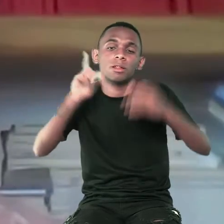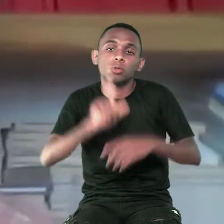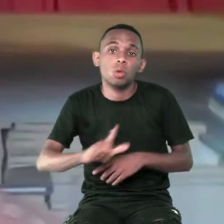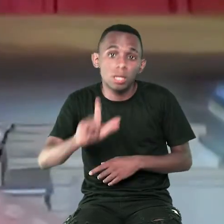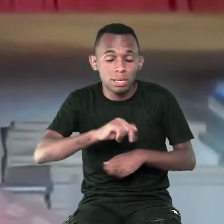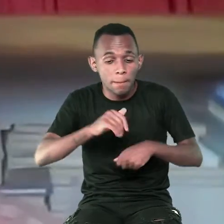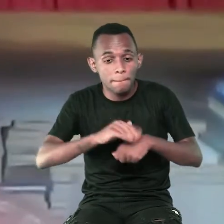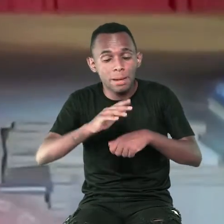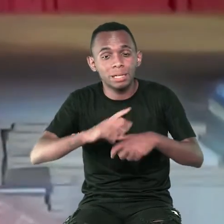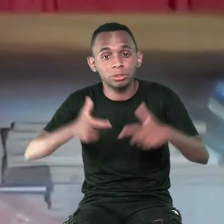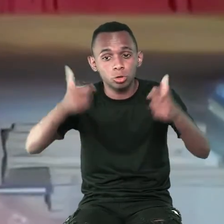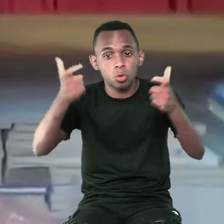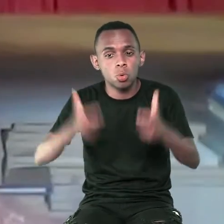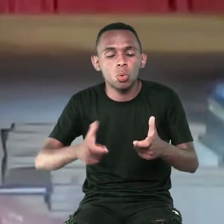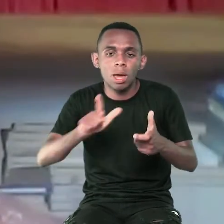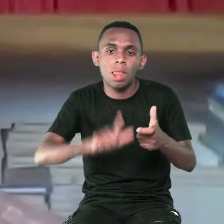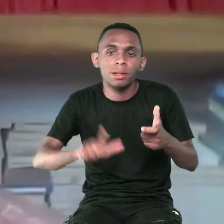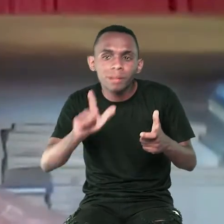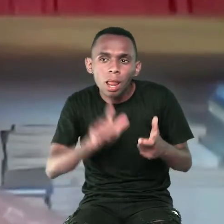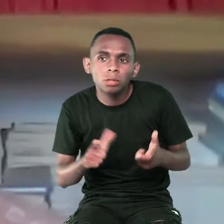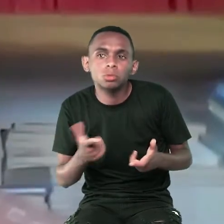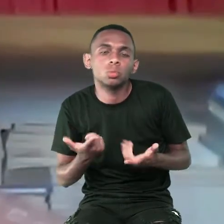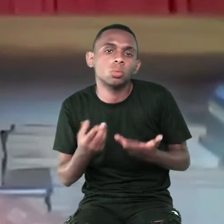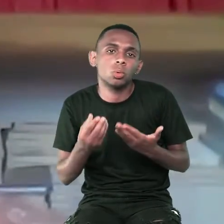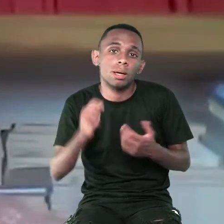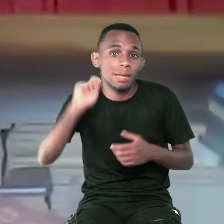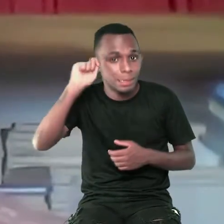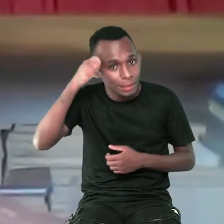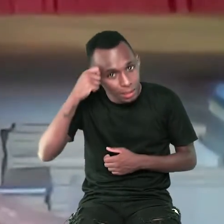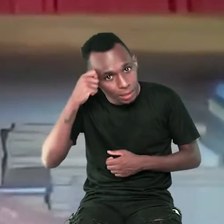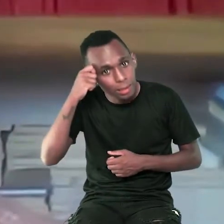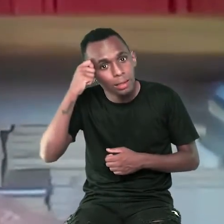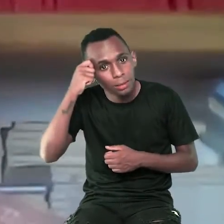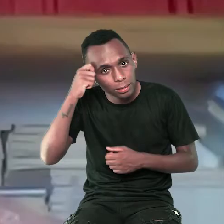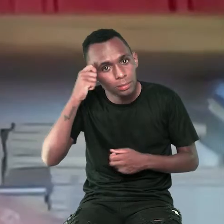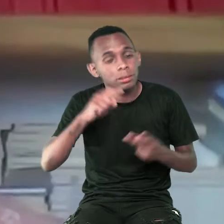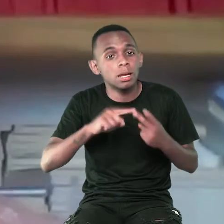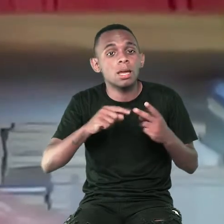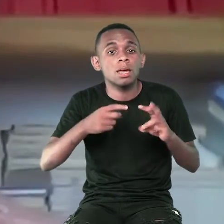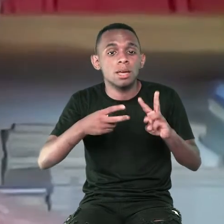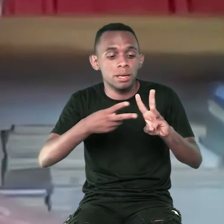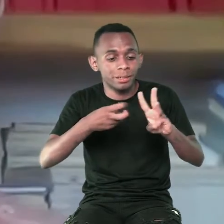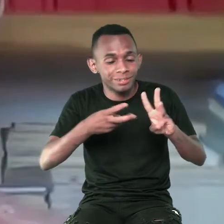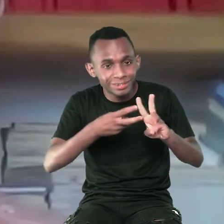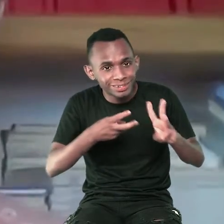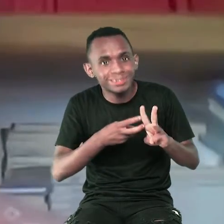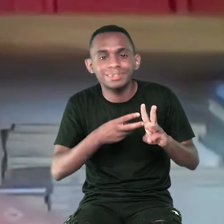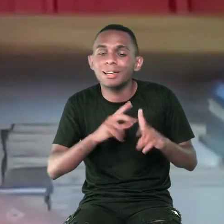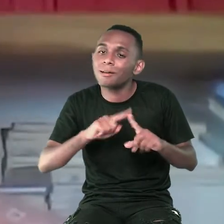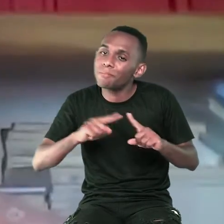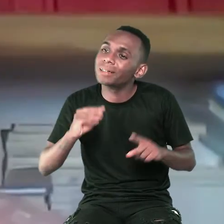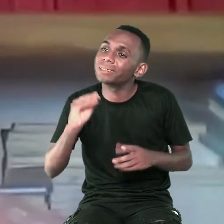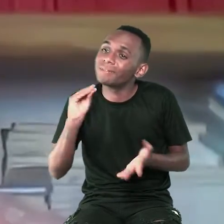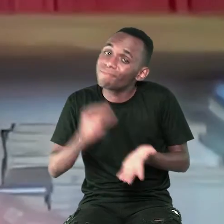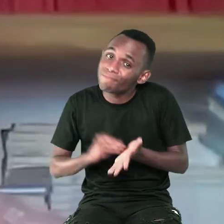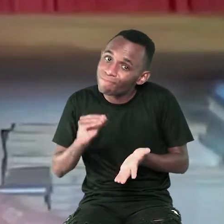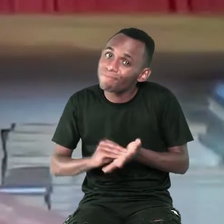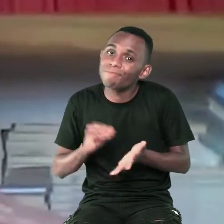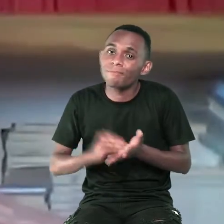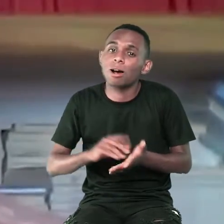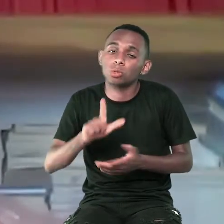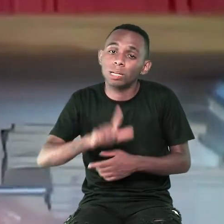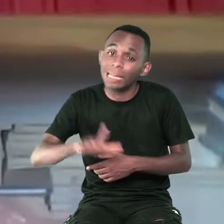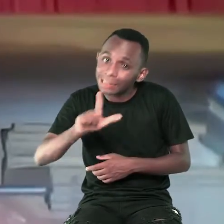mais espaço para a literatura preta, né, para a literatura indígena, mas ainda não tem para a